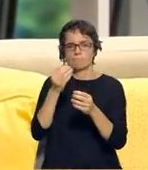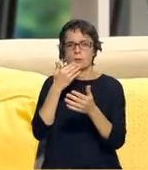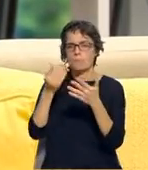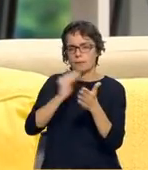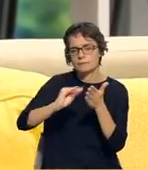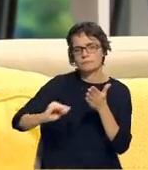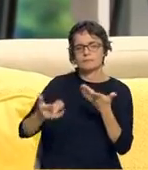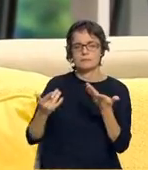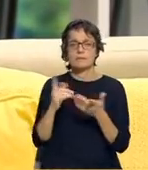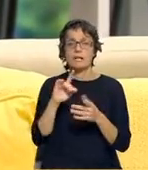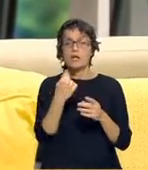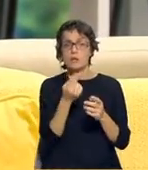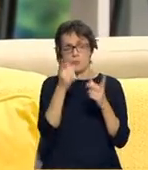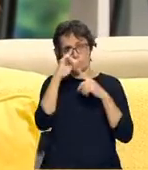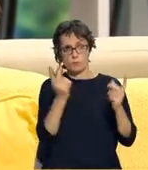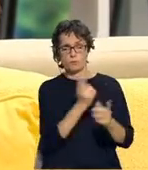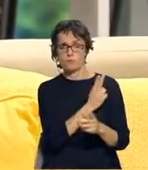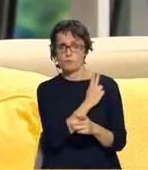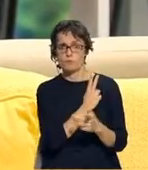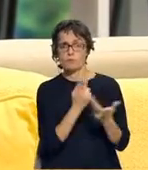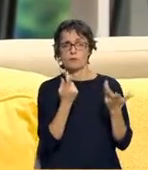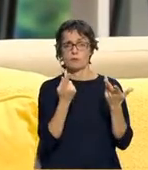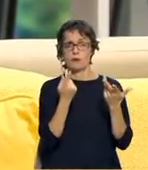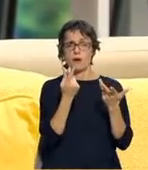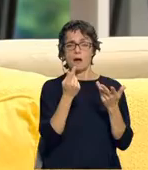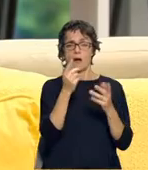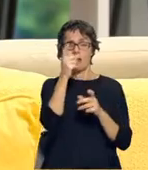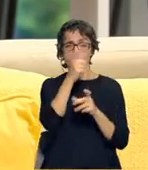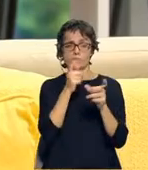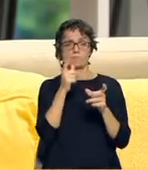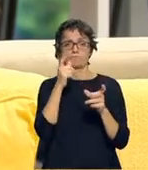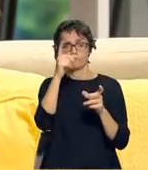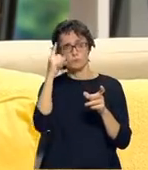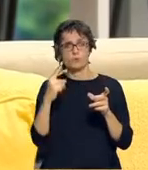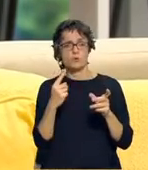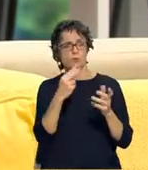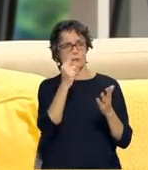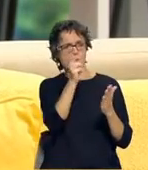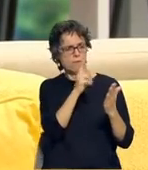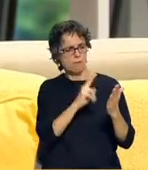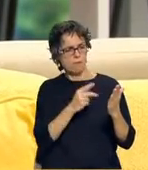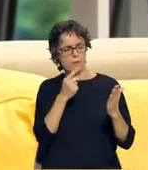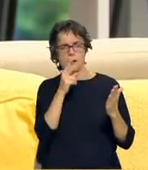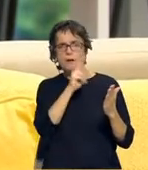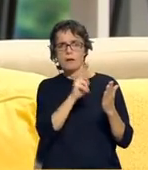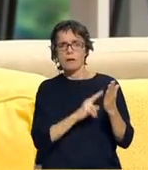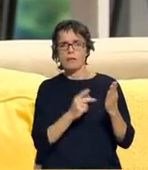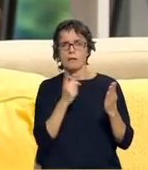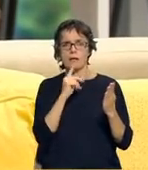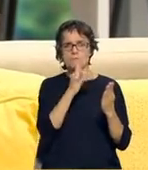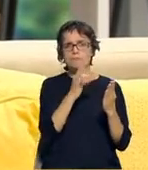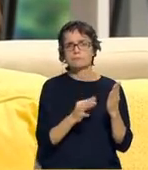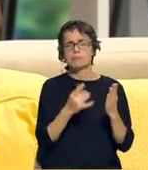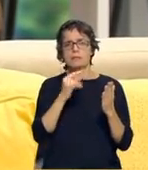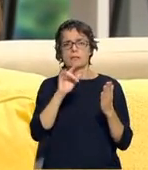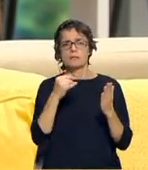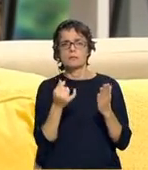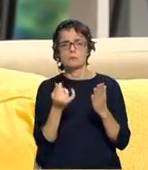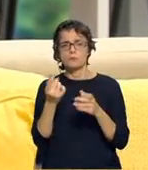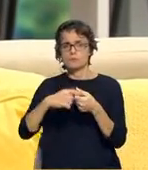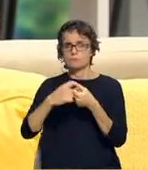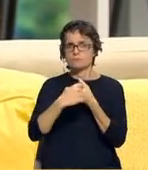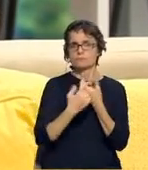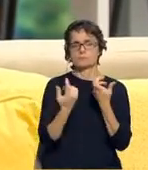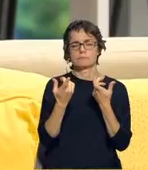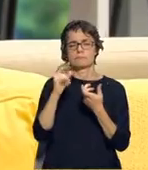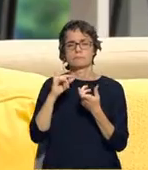revisores, professores universitários, temos as empresas solidárias que colaboram adquirindo exemplares e apoiando e patrocinando. Depois temos os